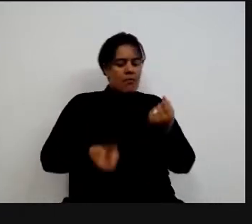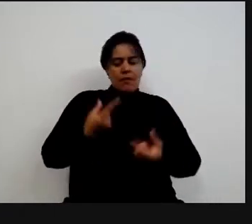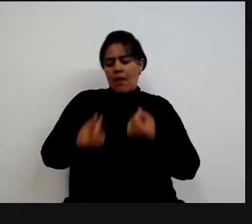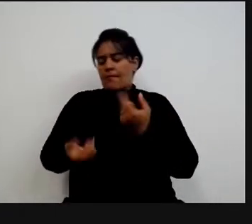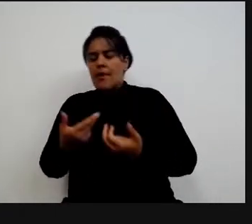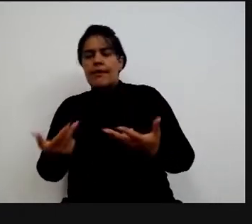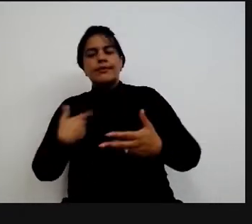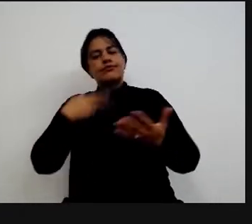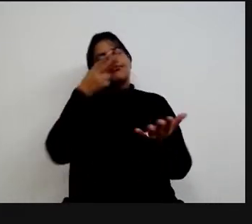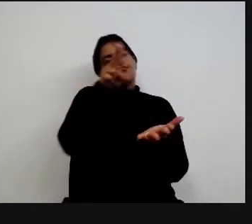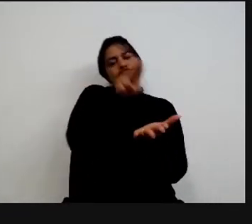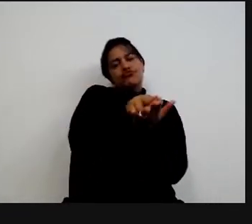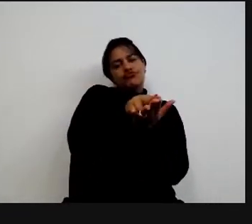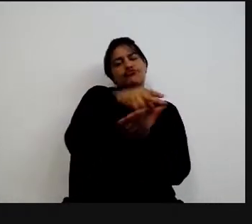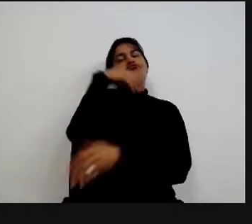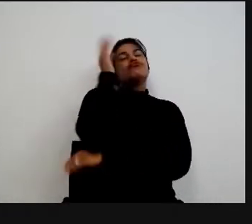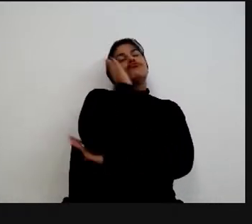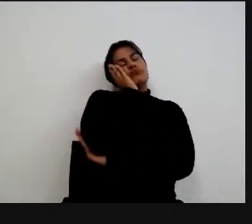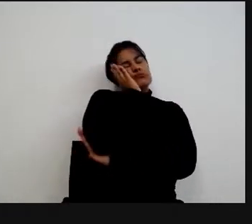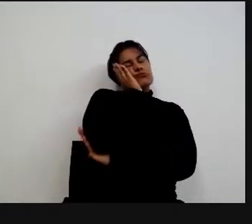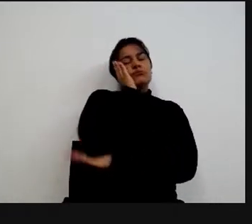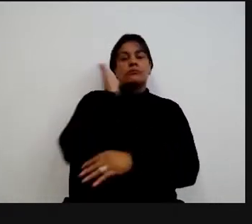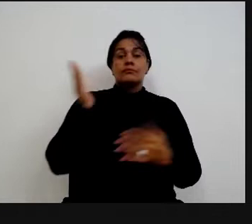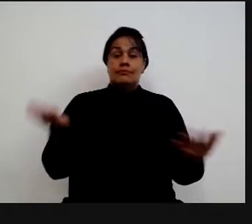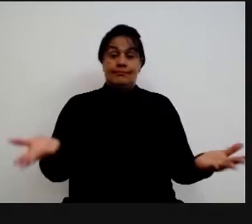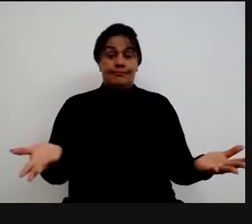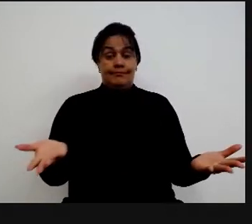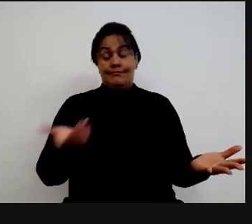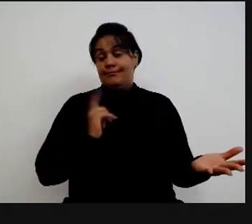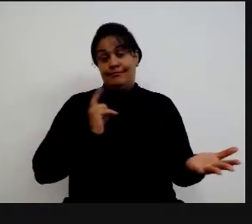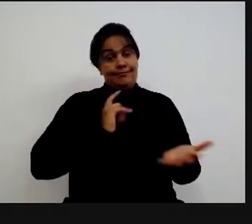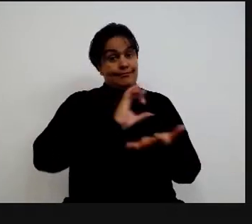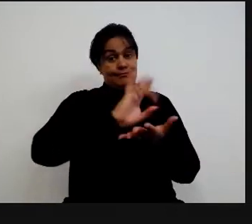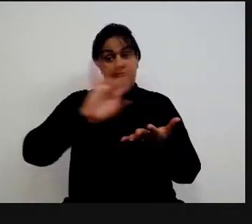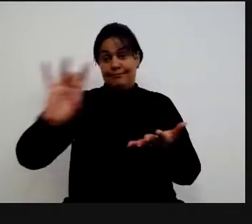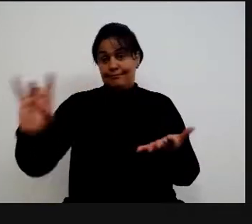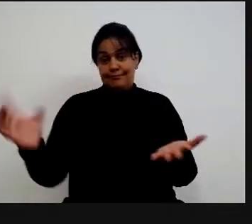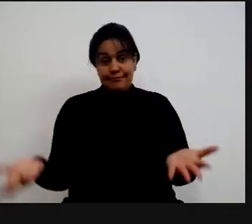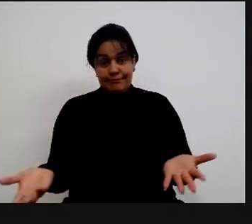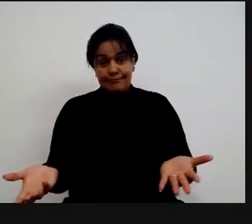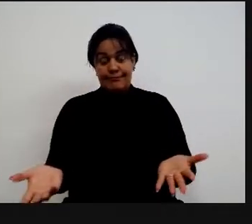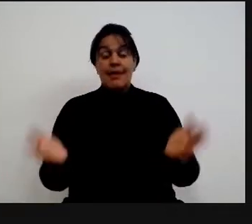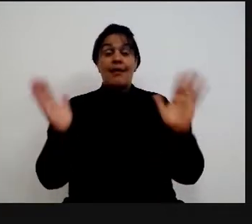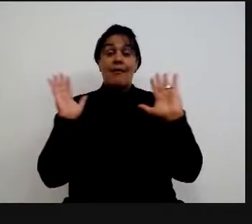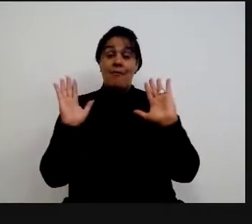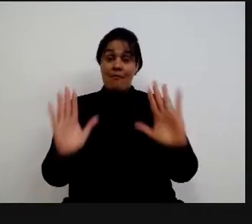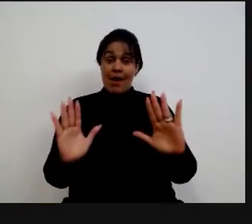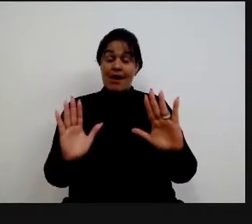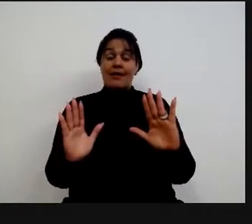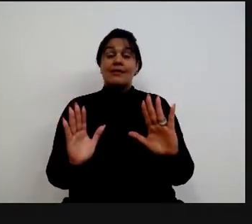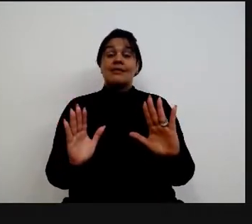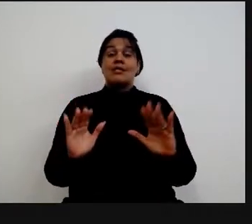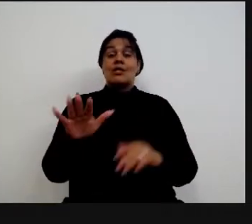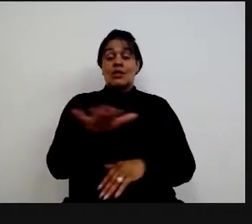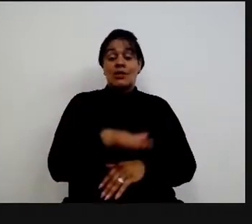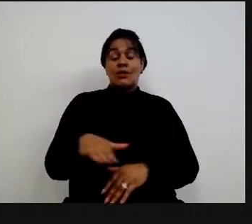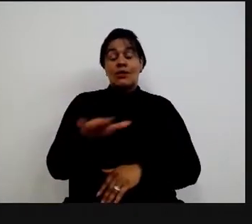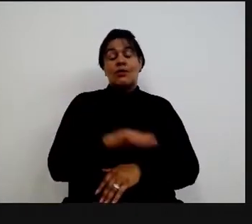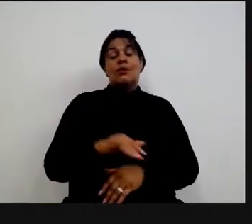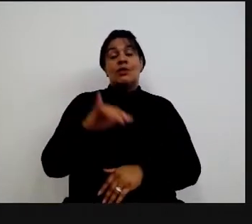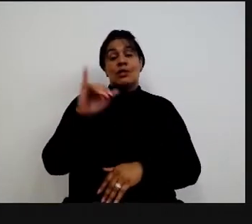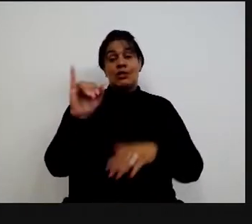come pipoca, se deita. Então, o perfil é enorme. Mas o Instituto Legislativo Brasileiro, ele